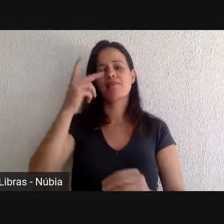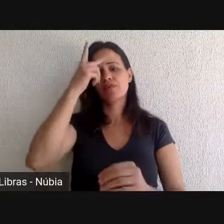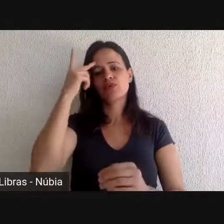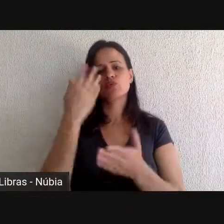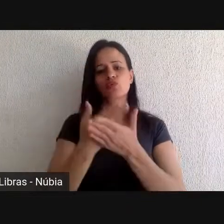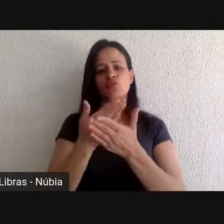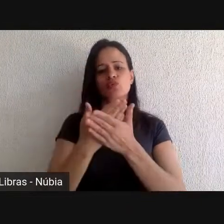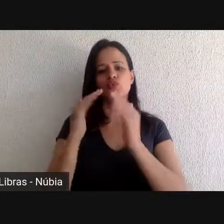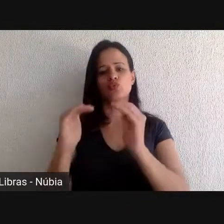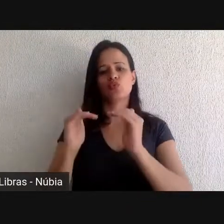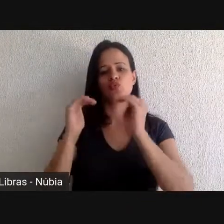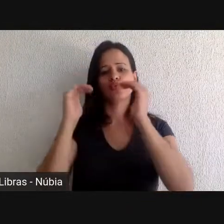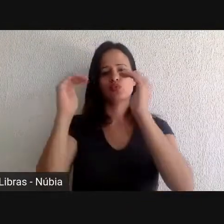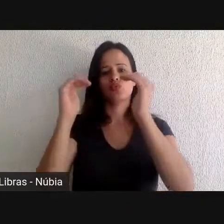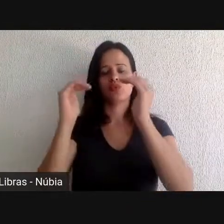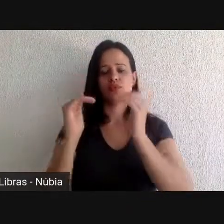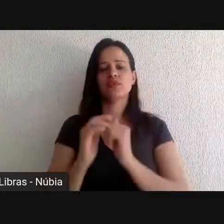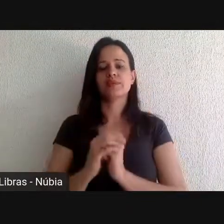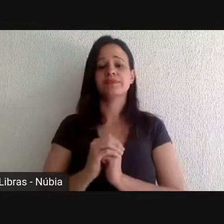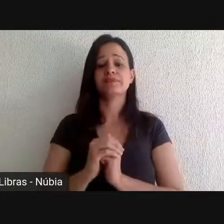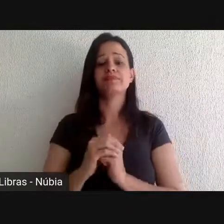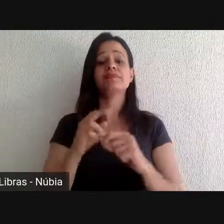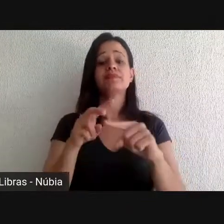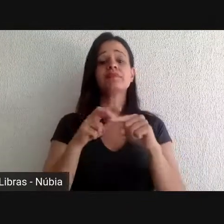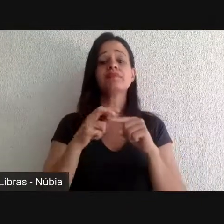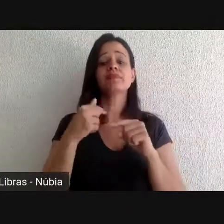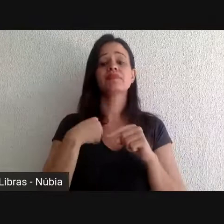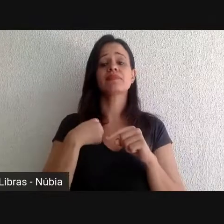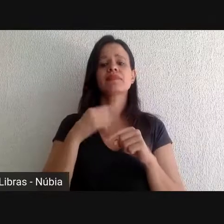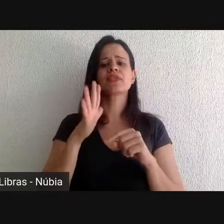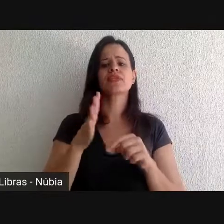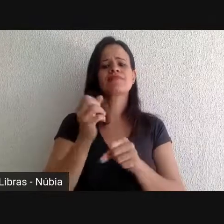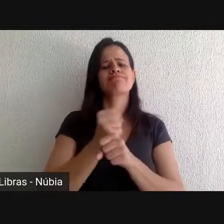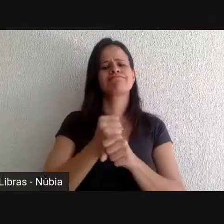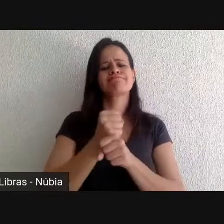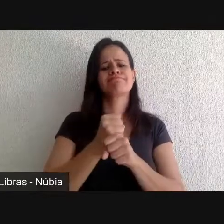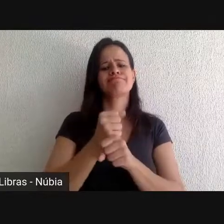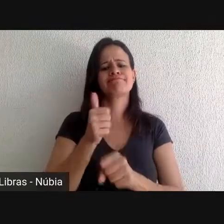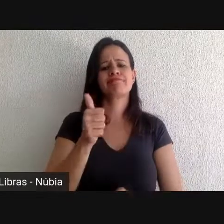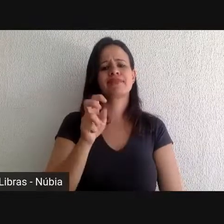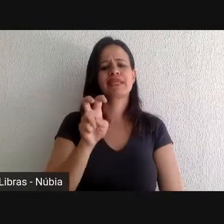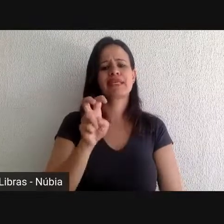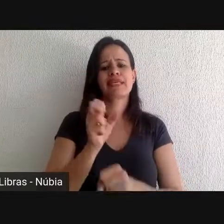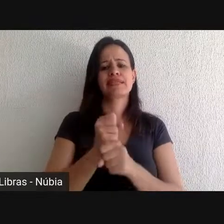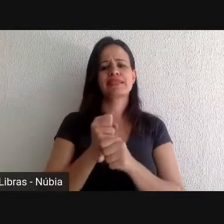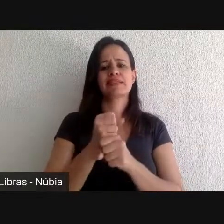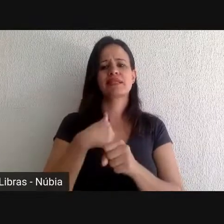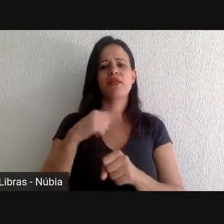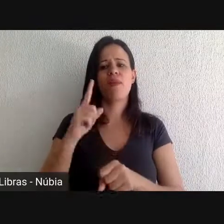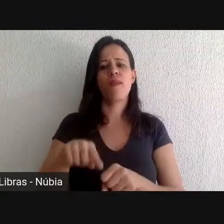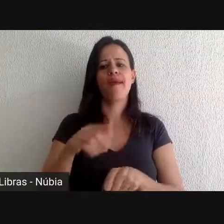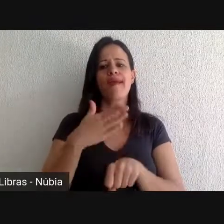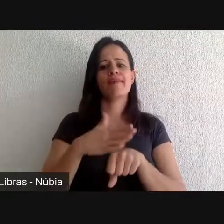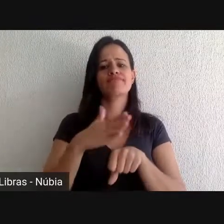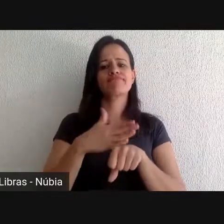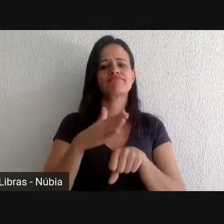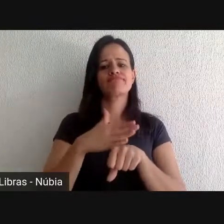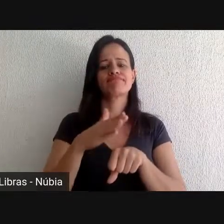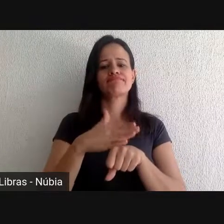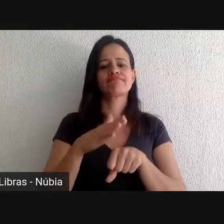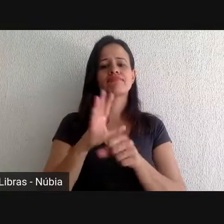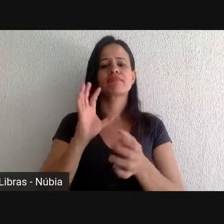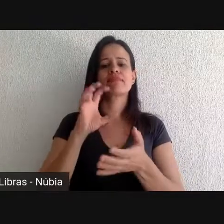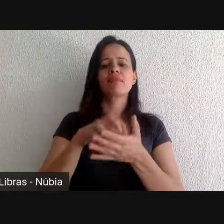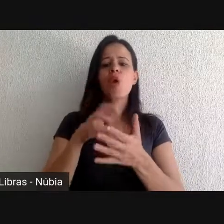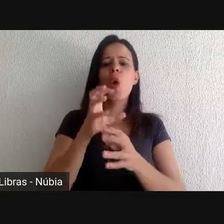tentei fazer esse movimento, já há 15 anos que eu sou um praticante de orçamento público,